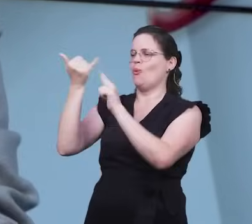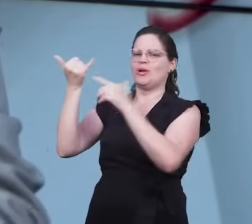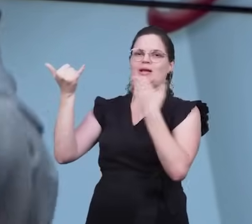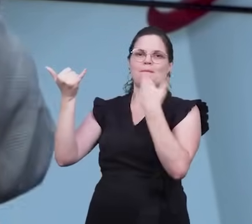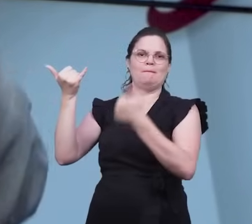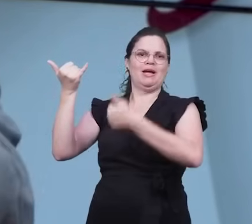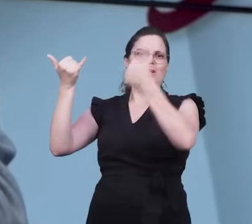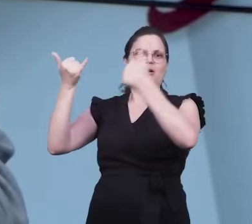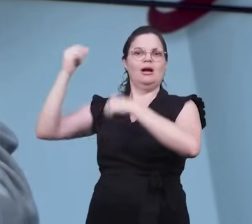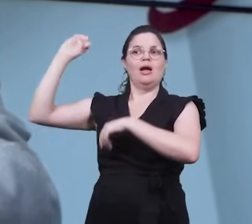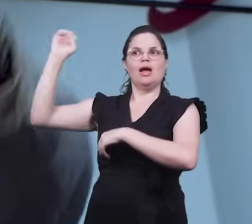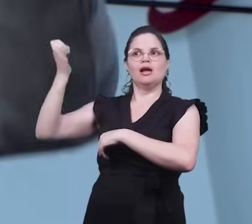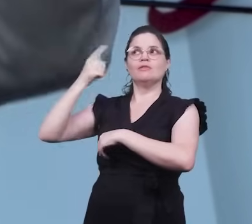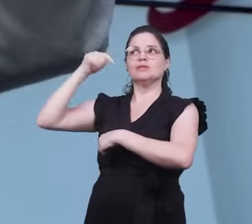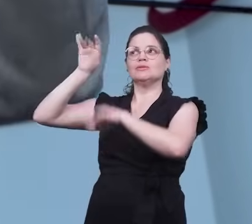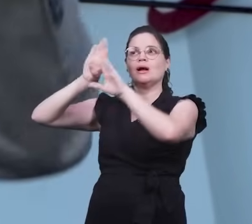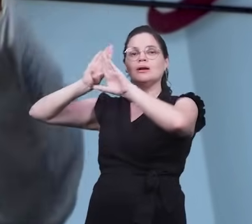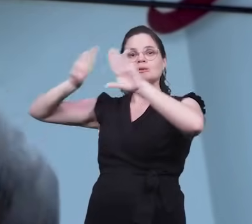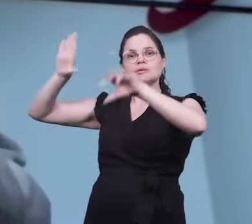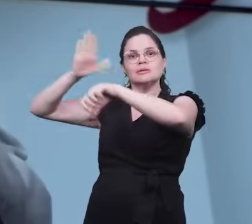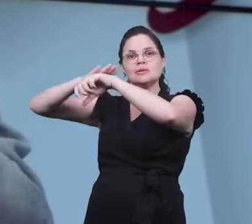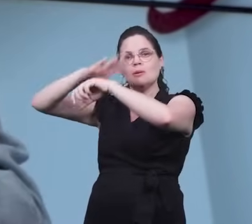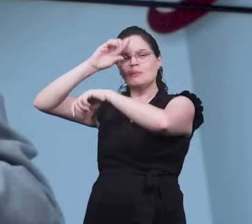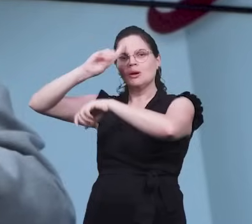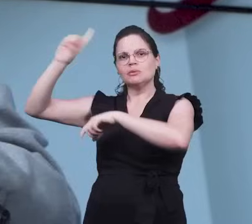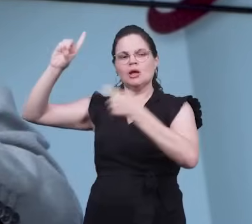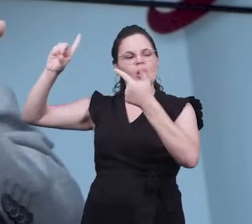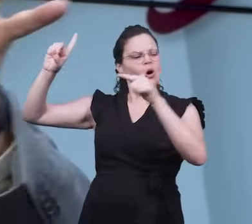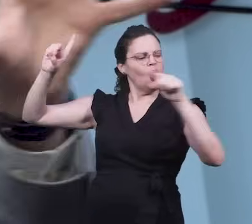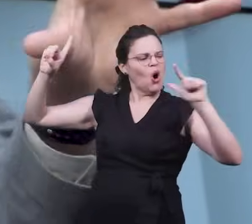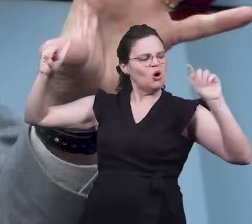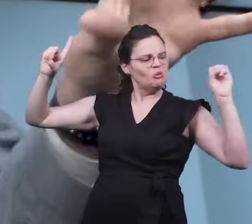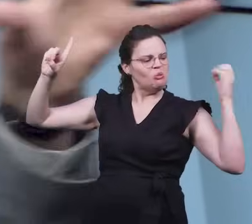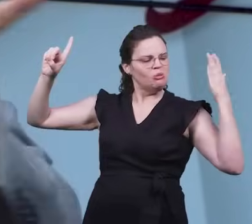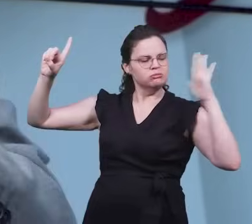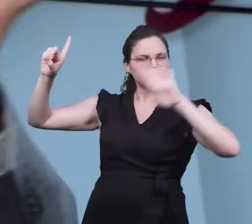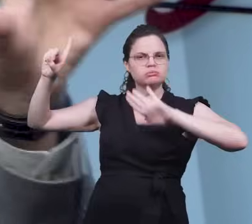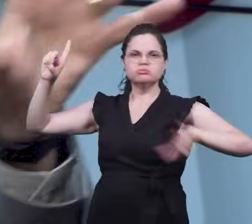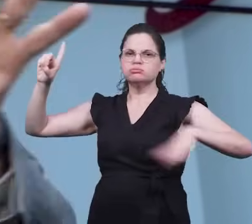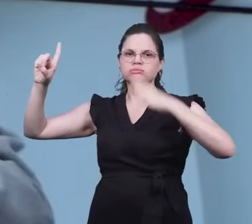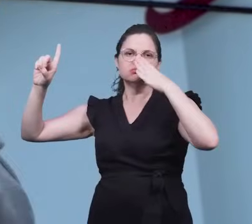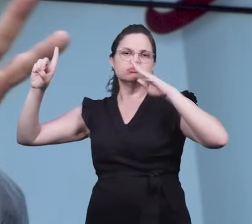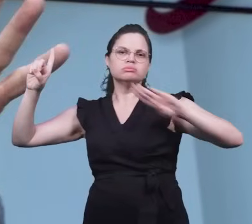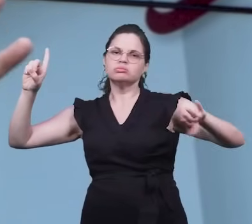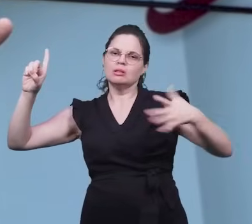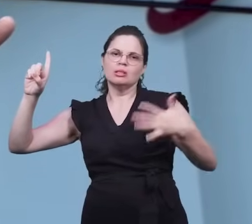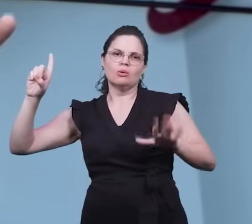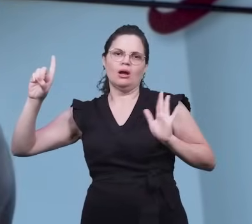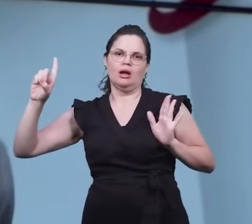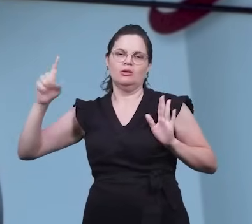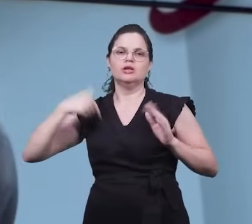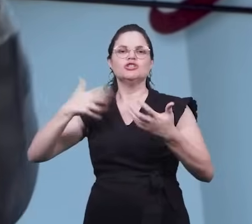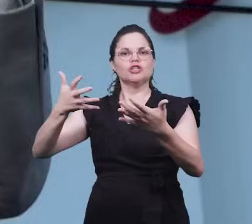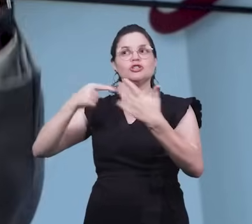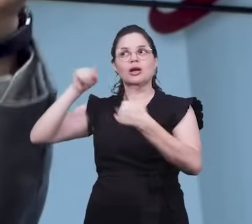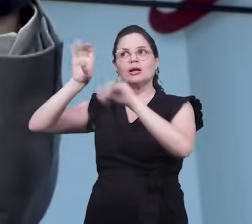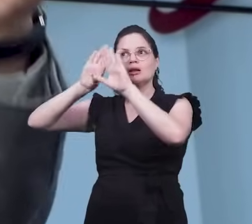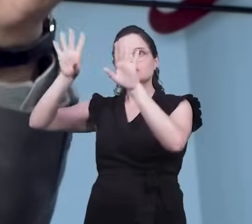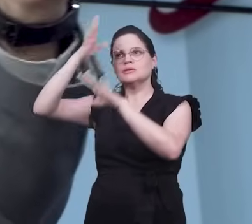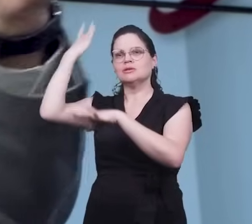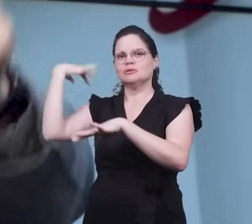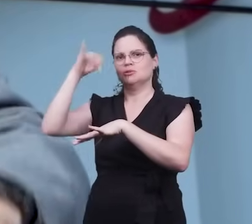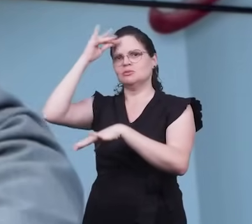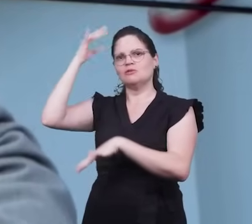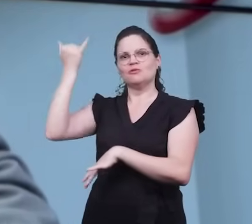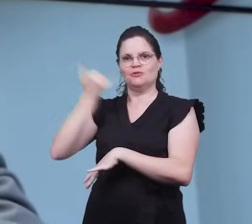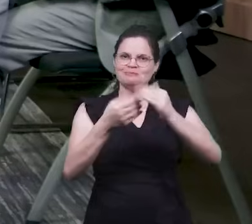interessa. Revelação é aquilo que vem de Deus. O resto nós não queremos. Nós queremos aquilo que vem